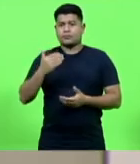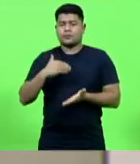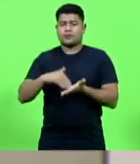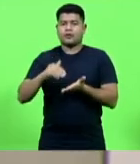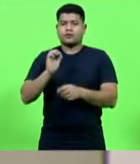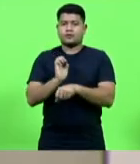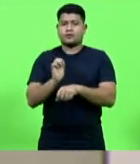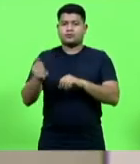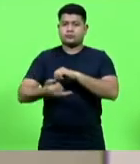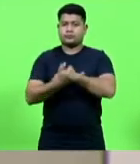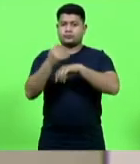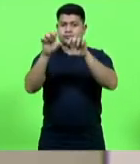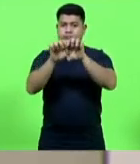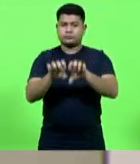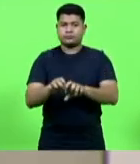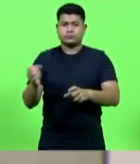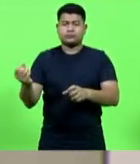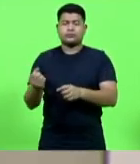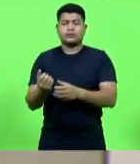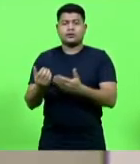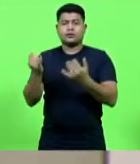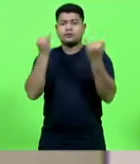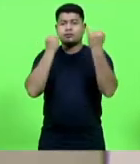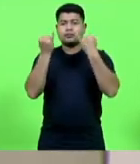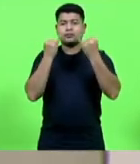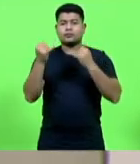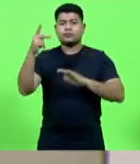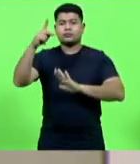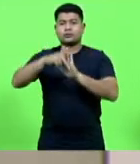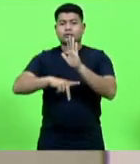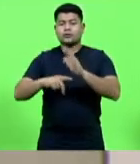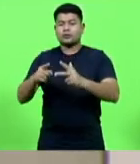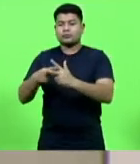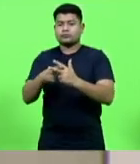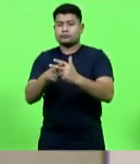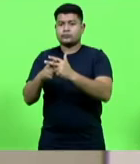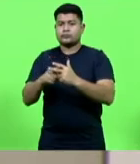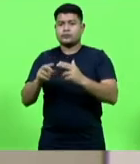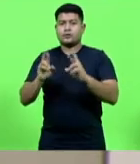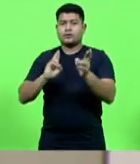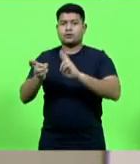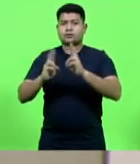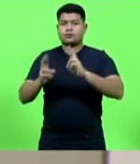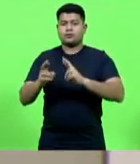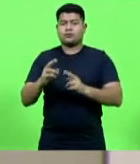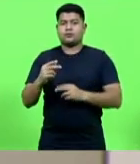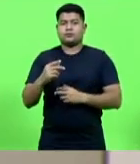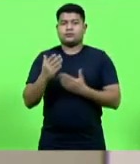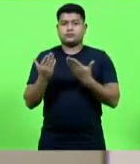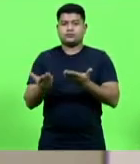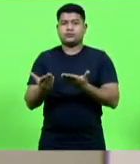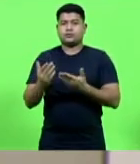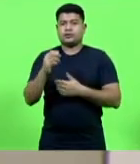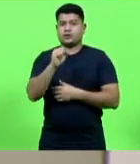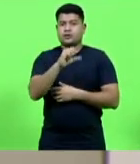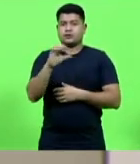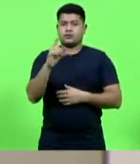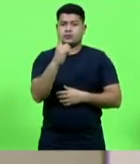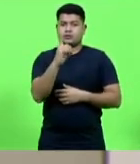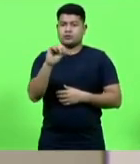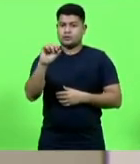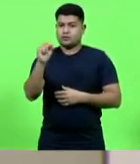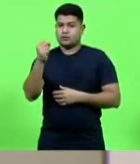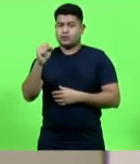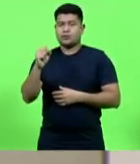Estado da Infraestrutura, informações acerca da existência de projeto de revitalização da rodovia Dr. Pedro Zimmermann, SC-108, em Blumenau.